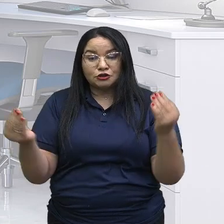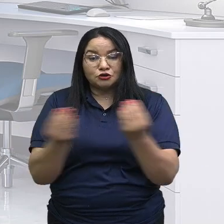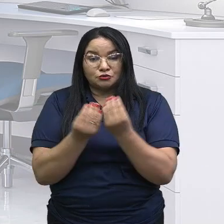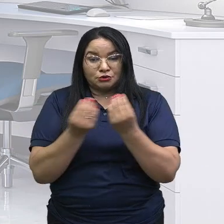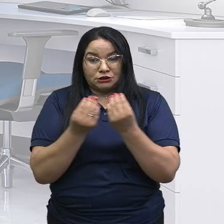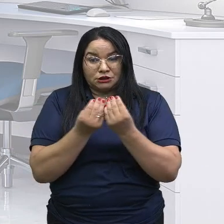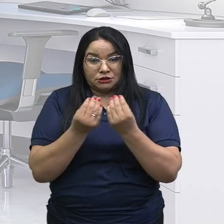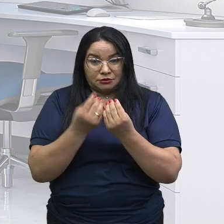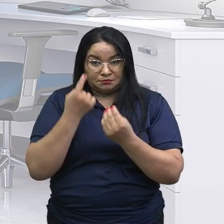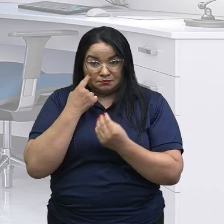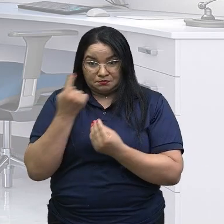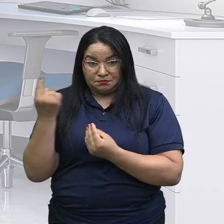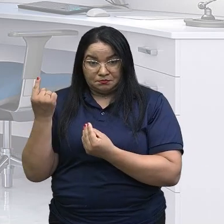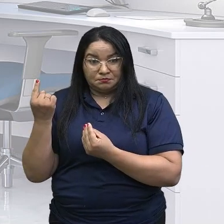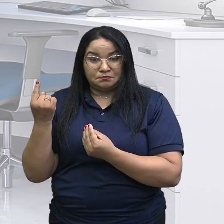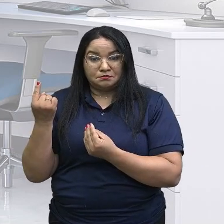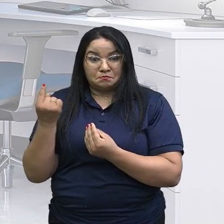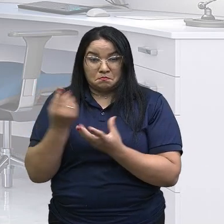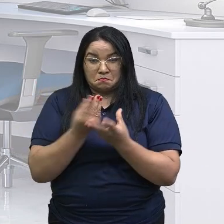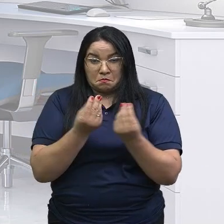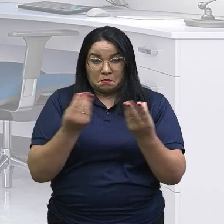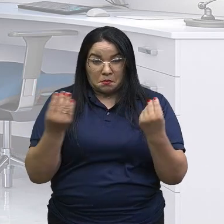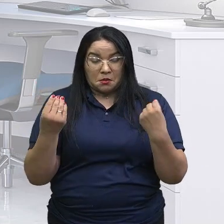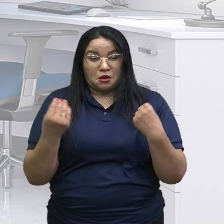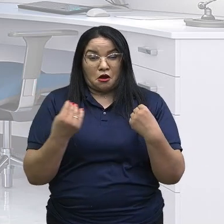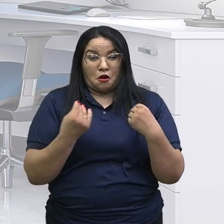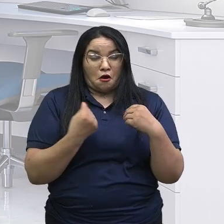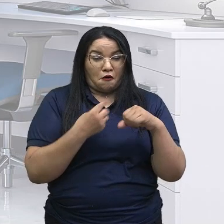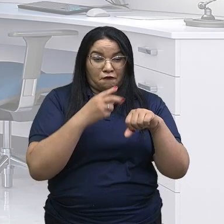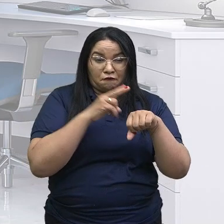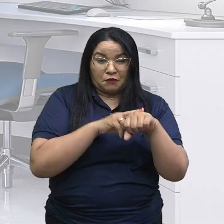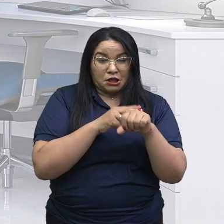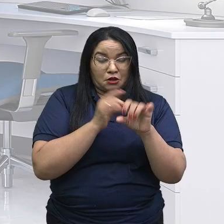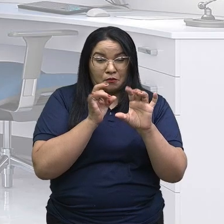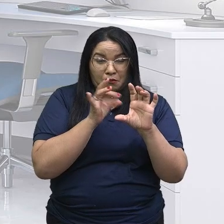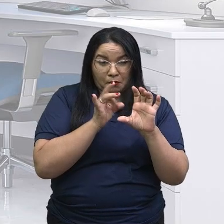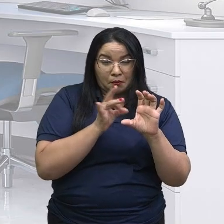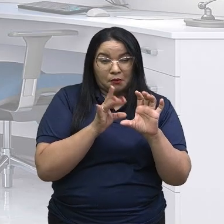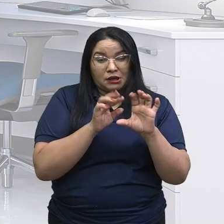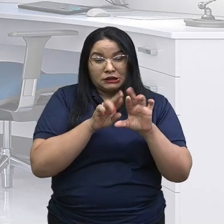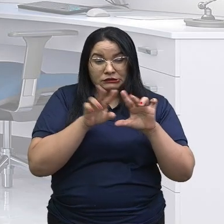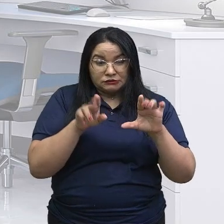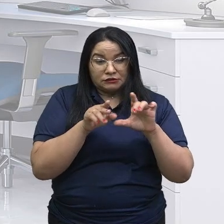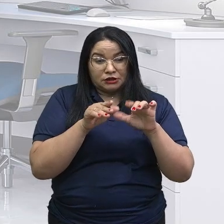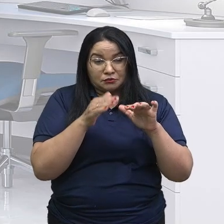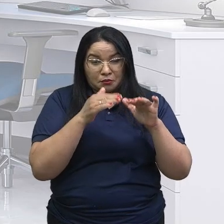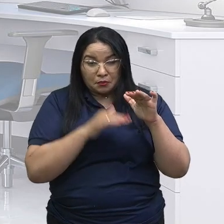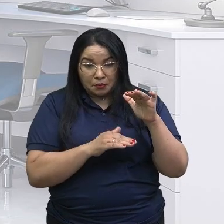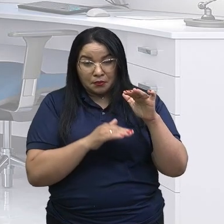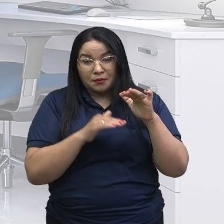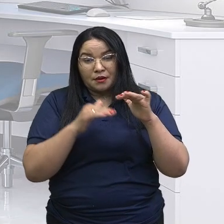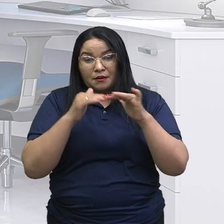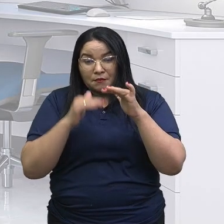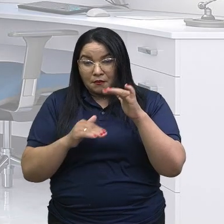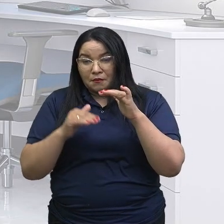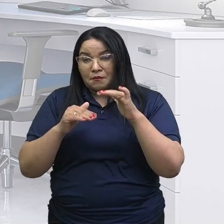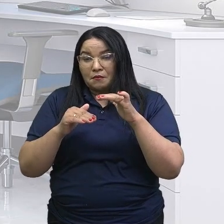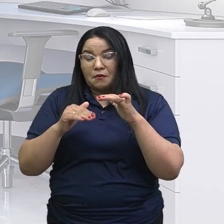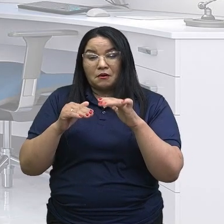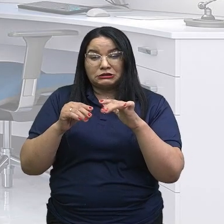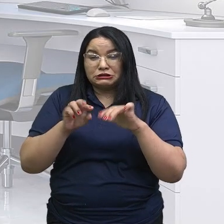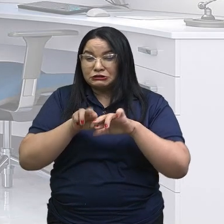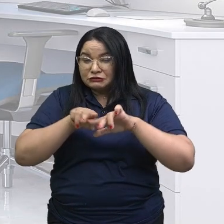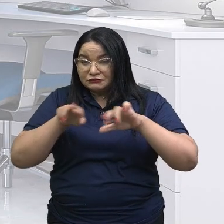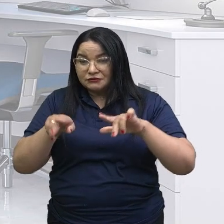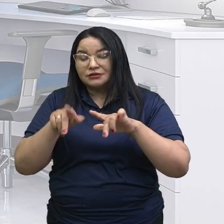está vendo aqui, ó, né? Nós temos vidrarias aqui em cima, tá? Aqui embaixo a gente também tem vidrarias. Aqui do meu